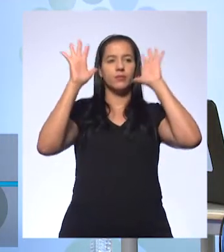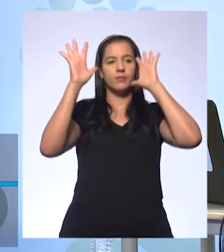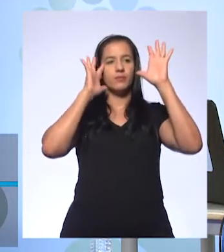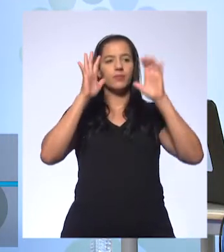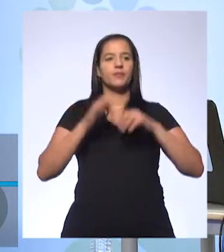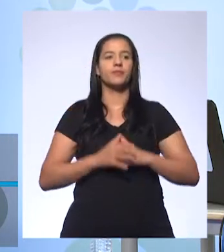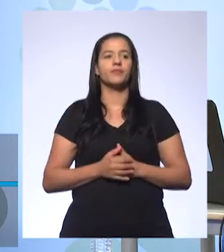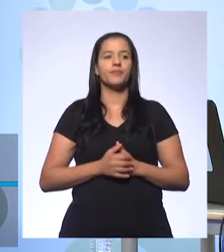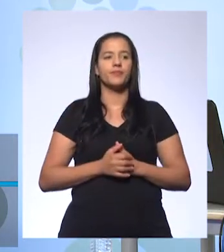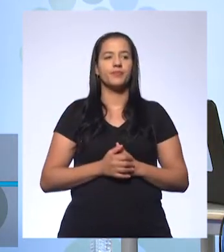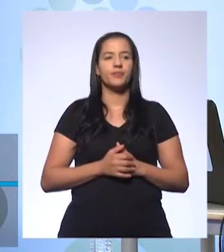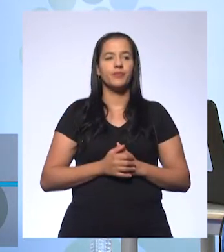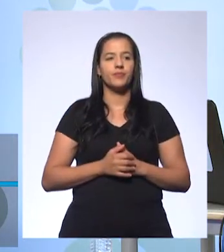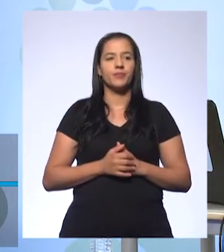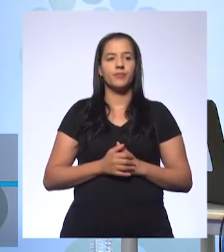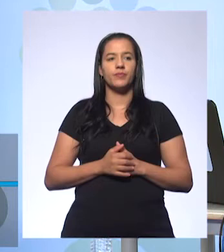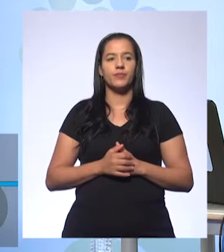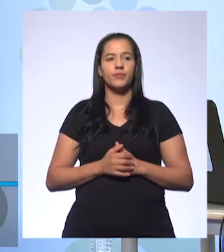também. Muito bem.